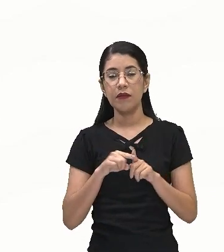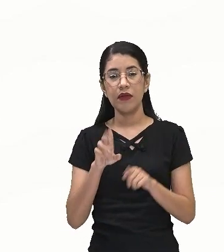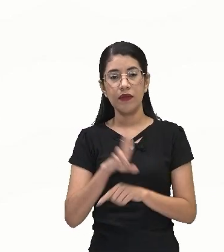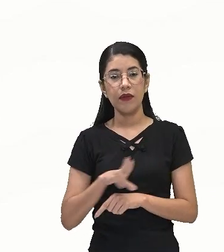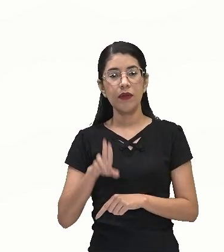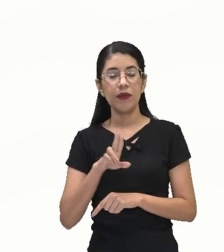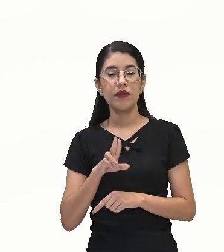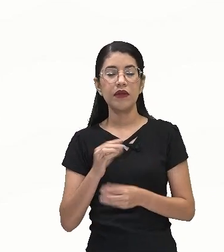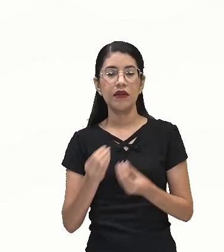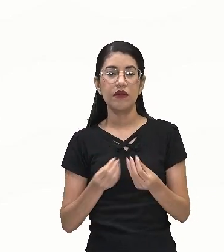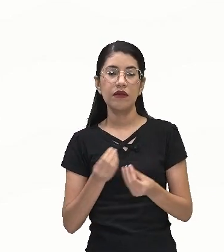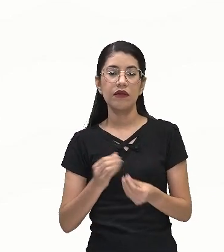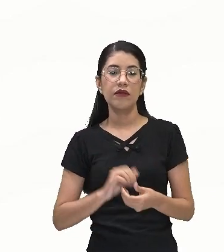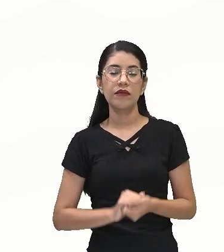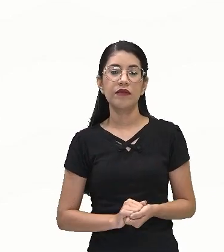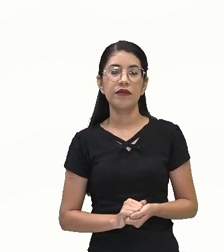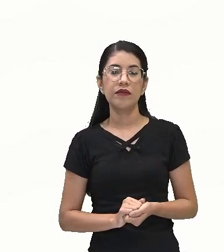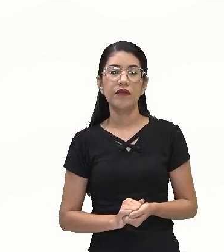nossa fórmula.